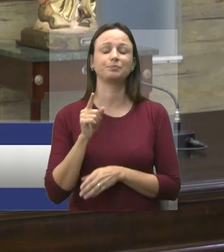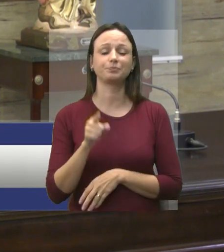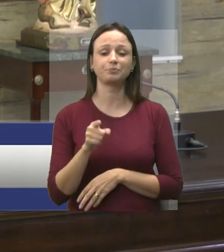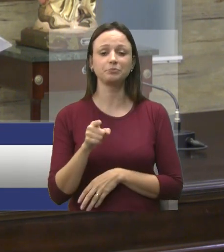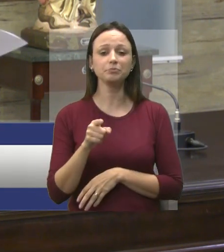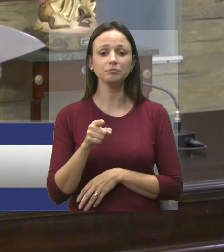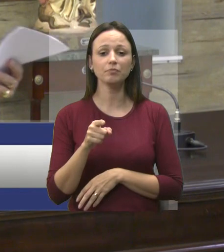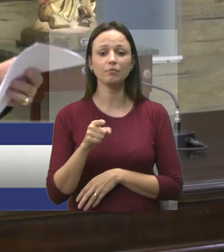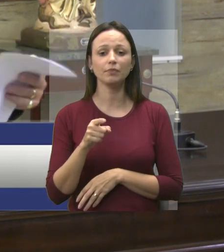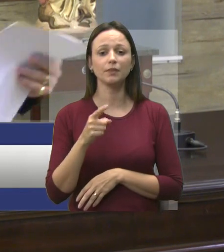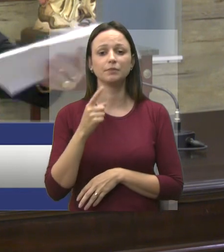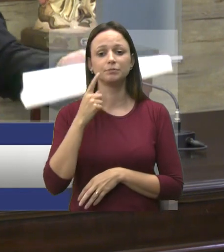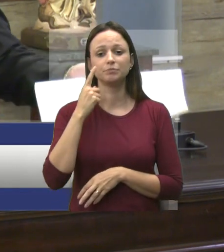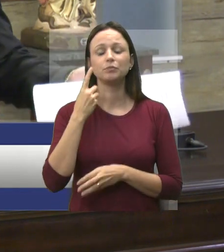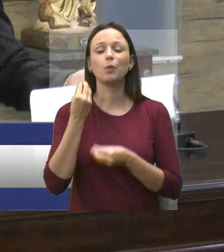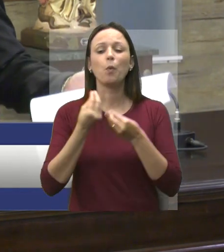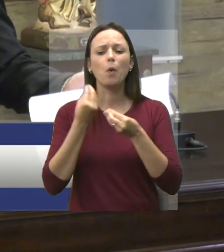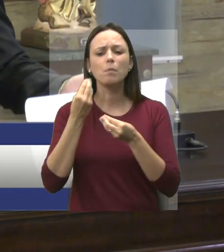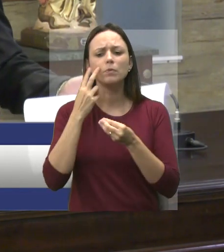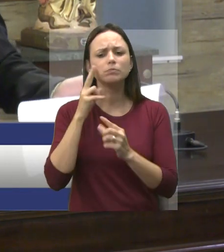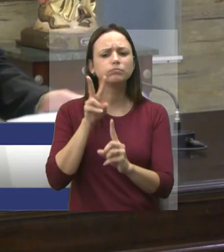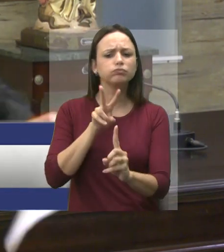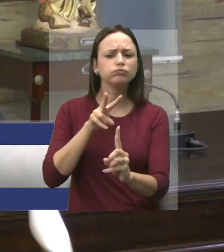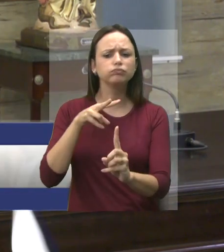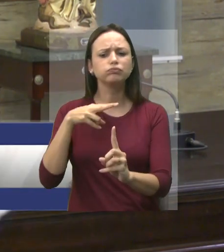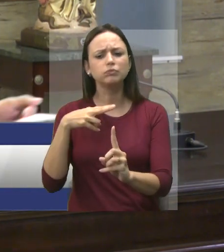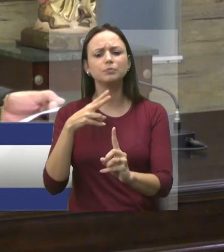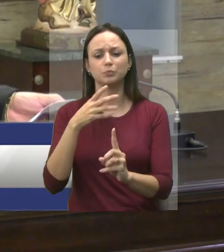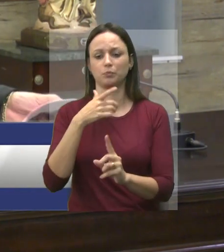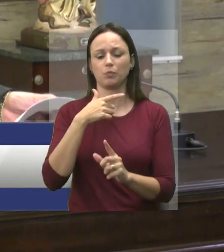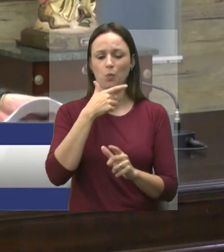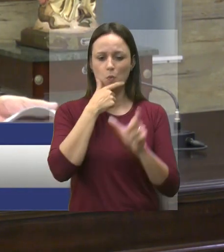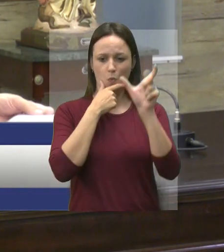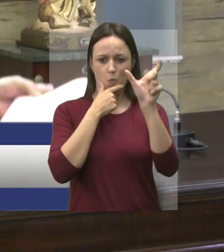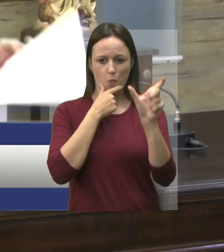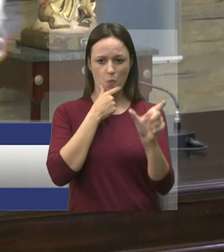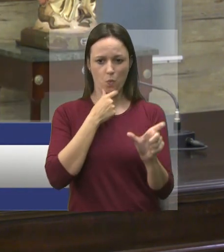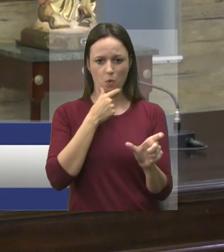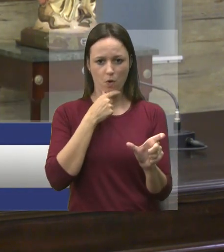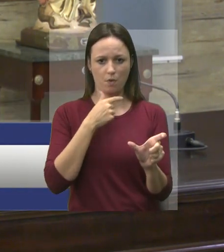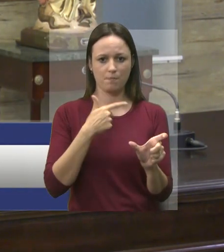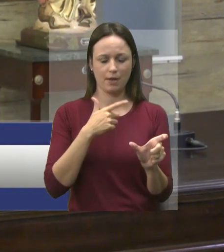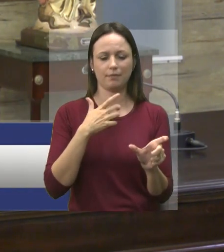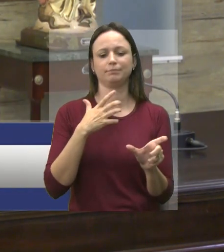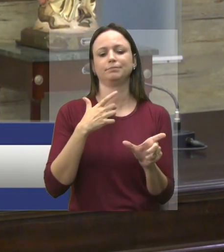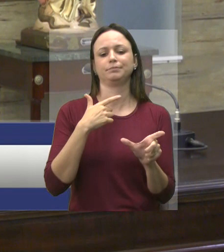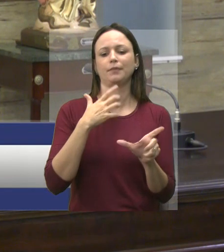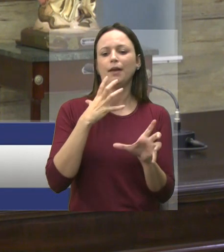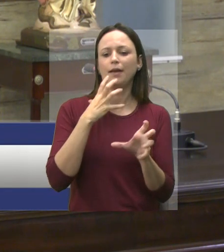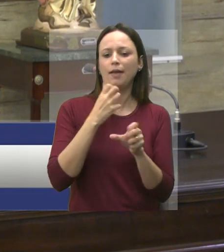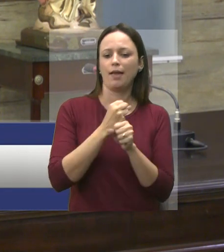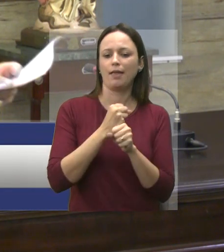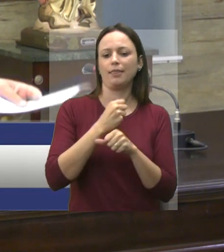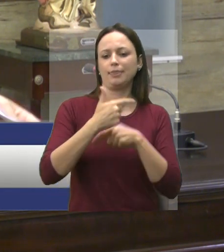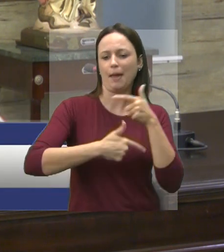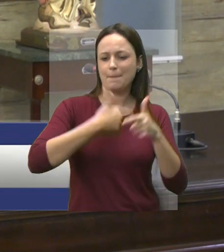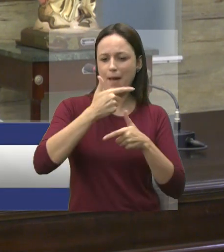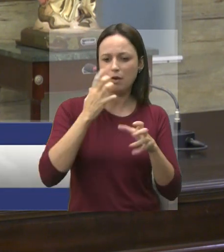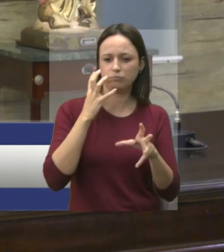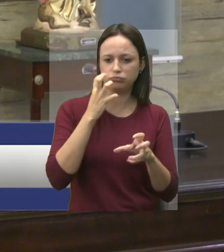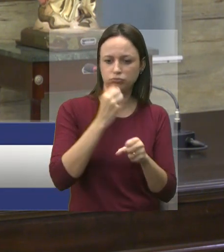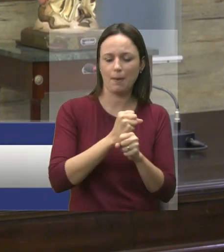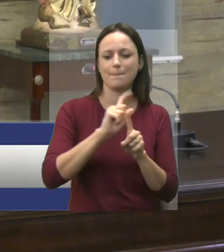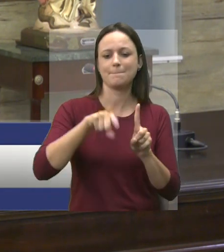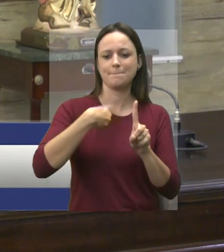a perspectiva de quando o trabalhador homem, somando o tempo de contribuição, mais a idade,